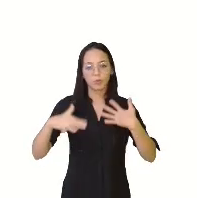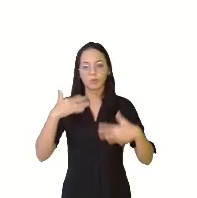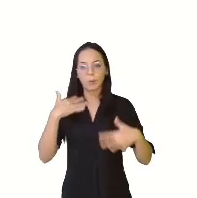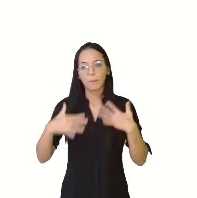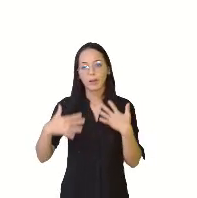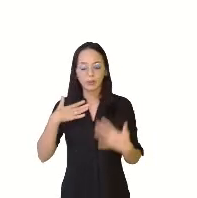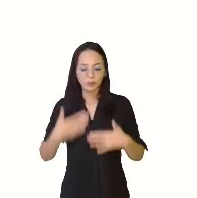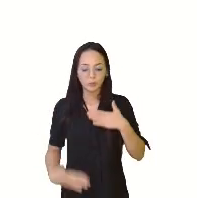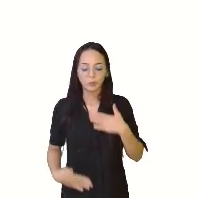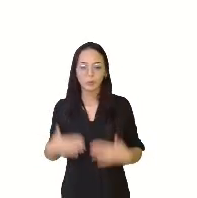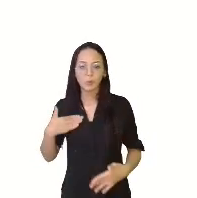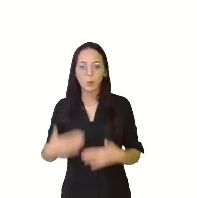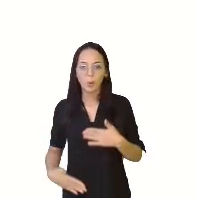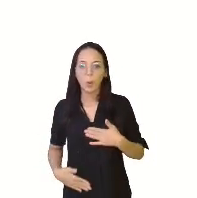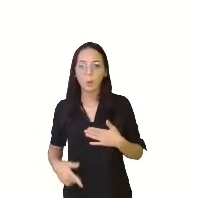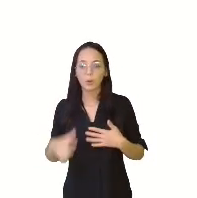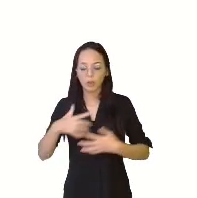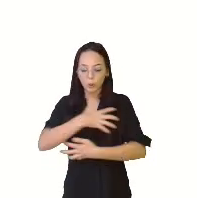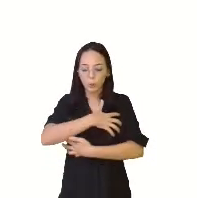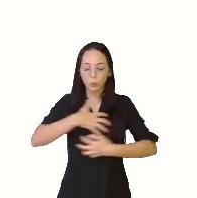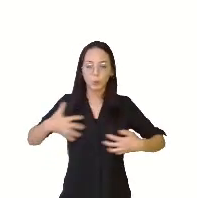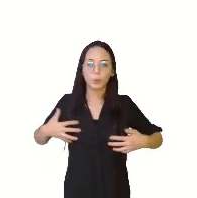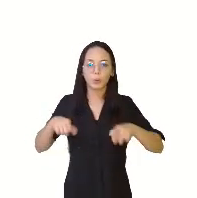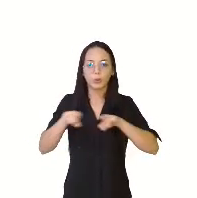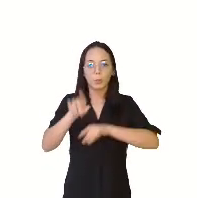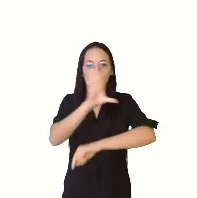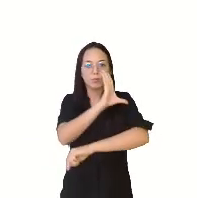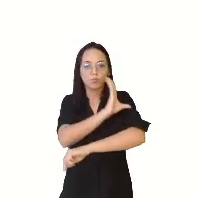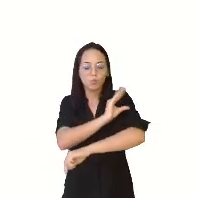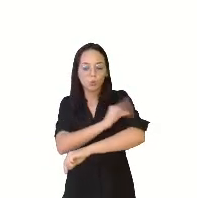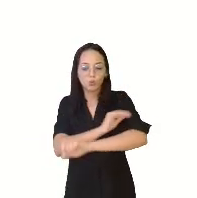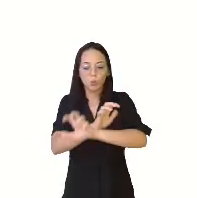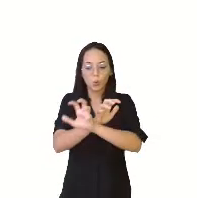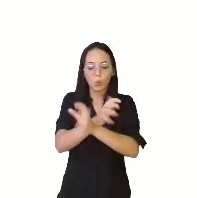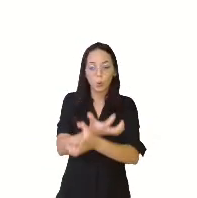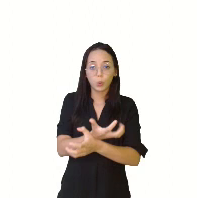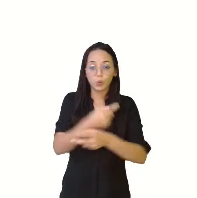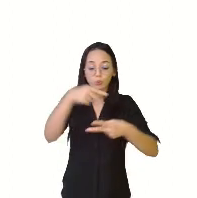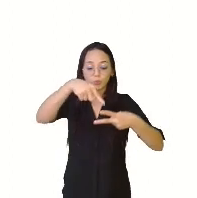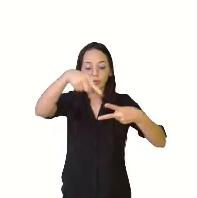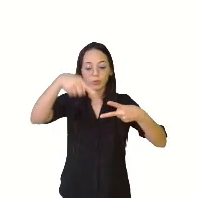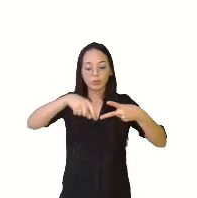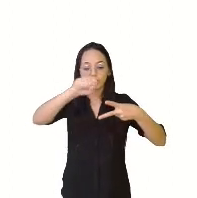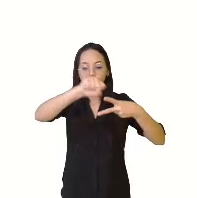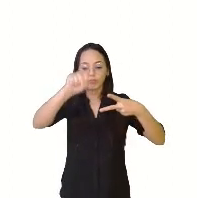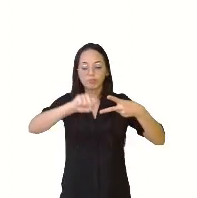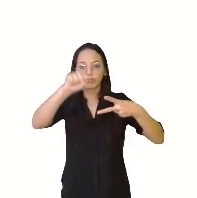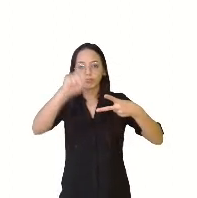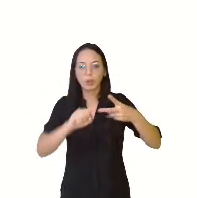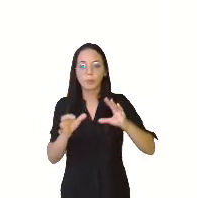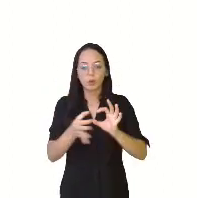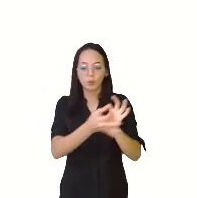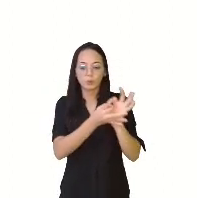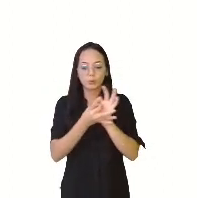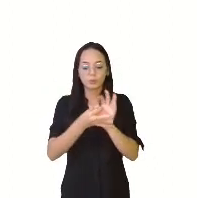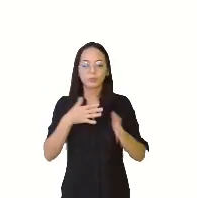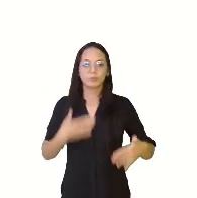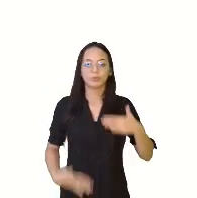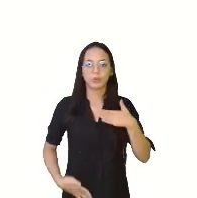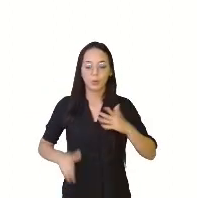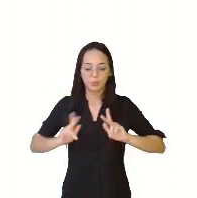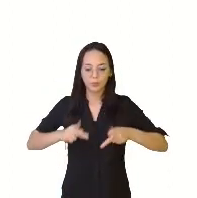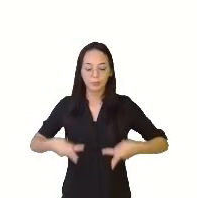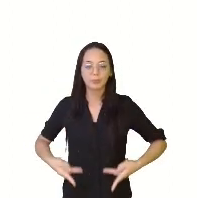é formado pelo esqueleto e pelos músculos. Esses dois sistemas atuam juntos no corpo